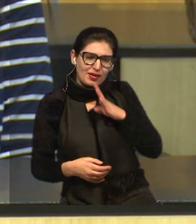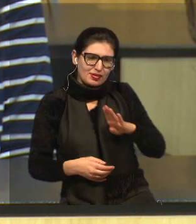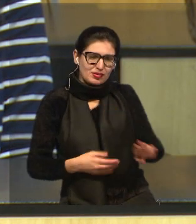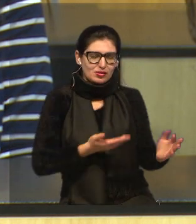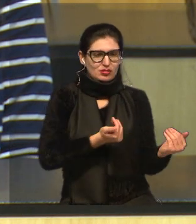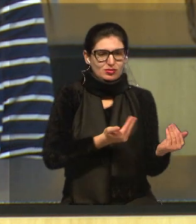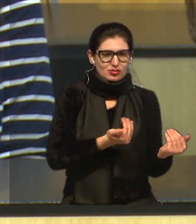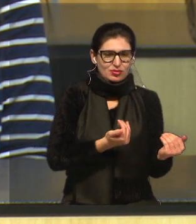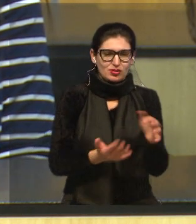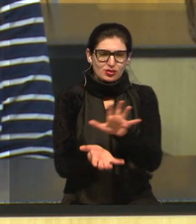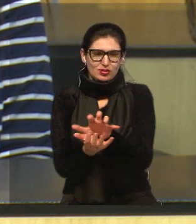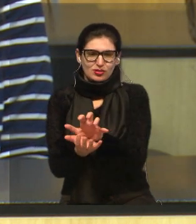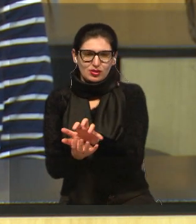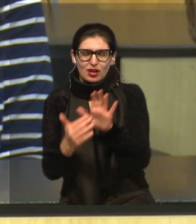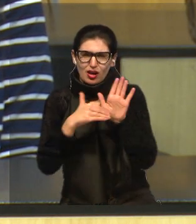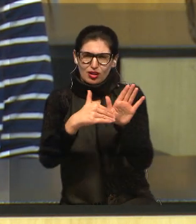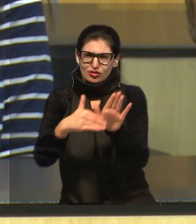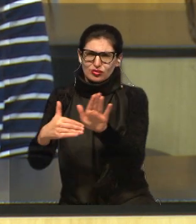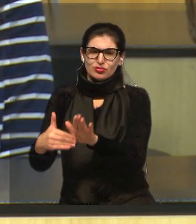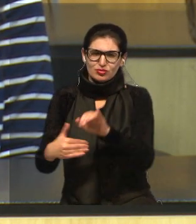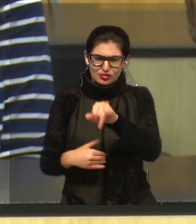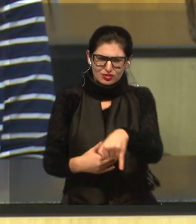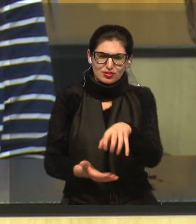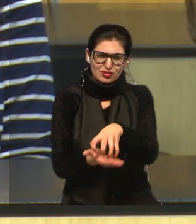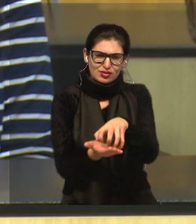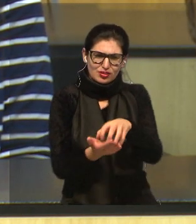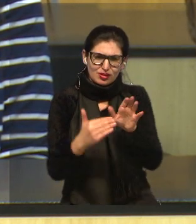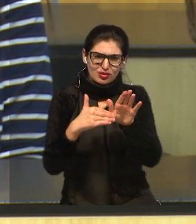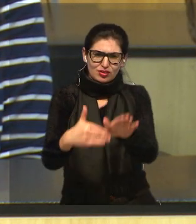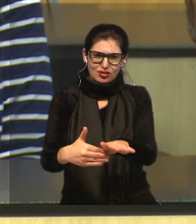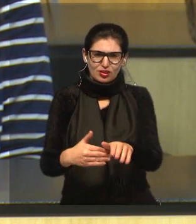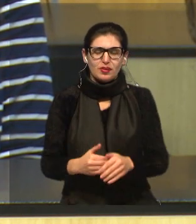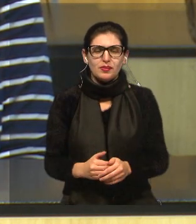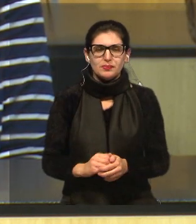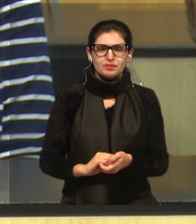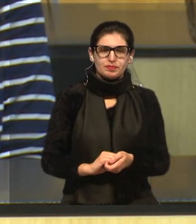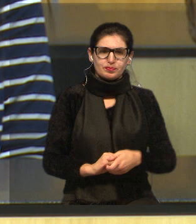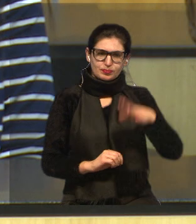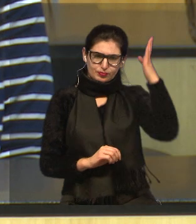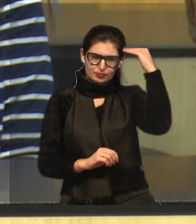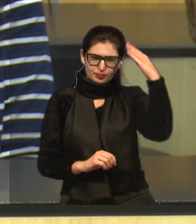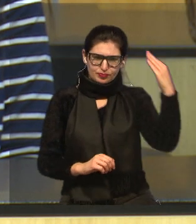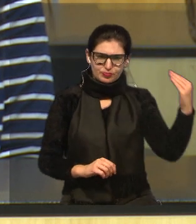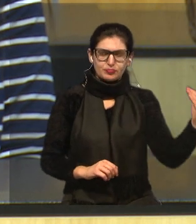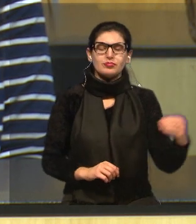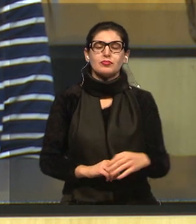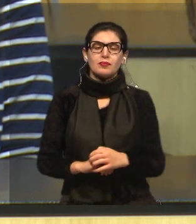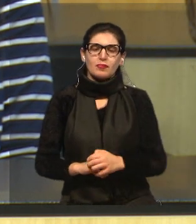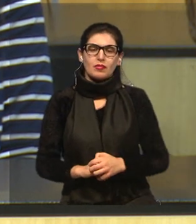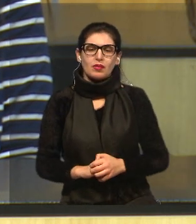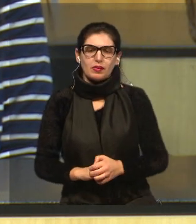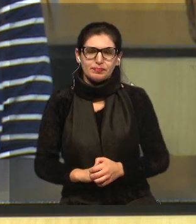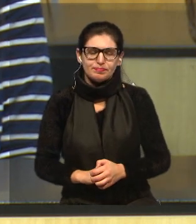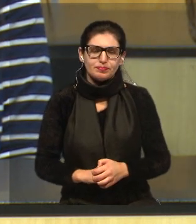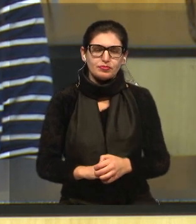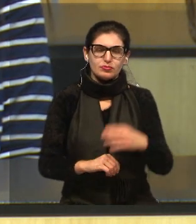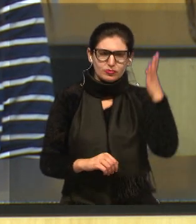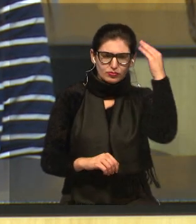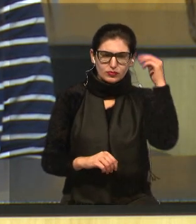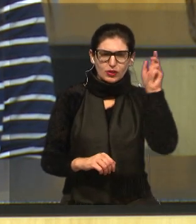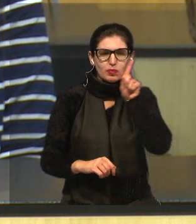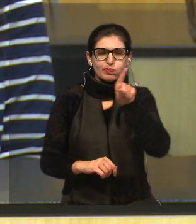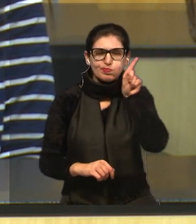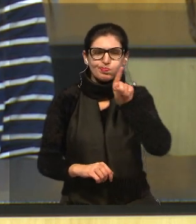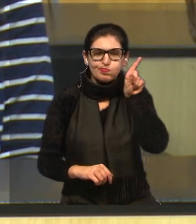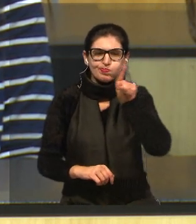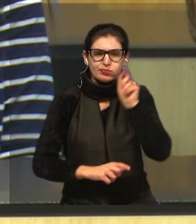E eu encerro a minha fala lembrando que James Heckman, que ele é um economista dos Estados Unidos, ele foi ganhador